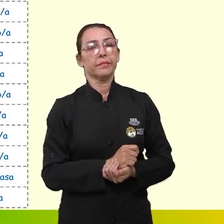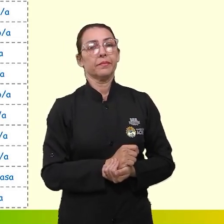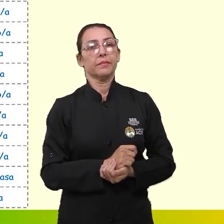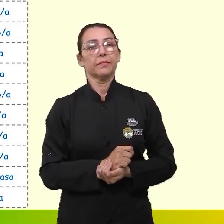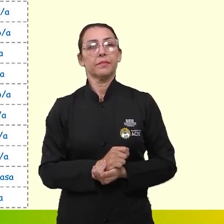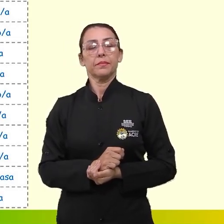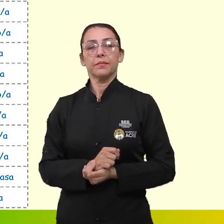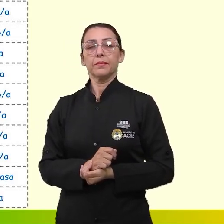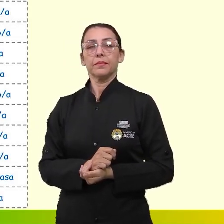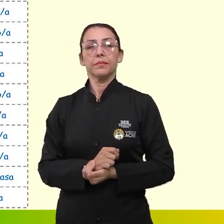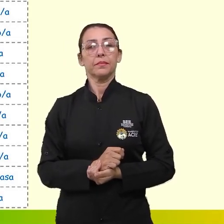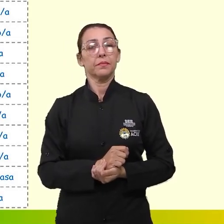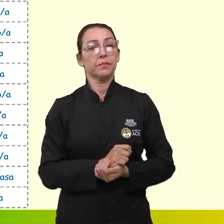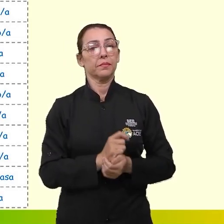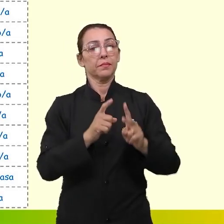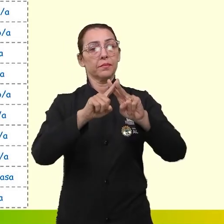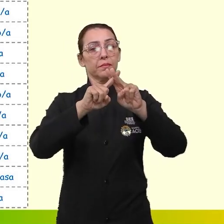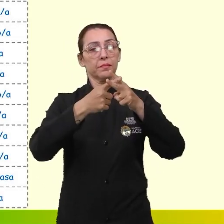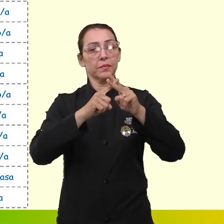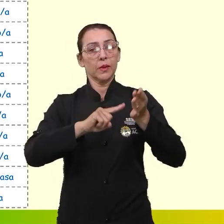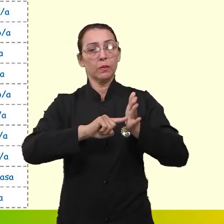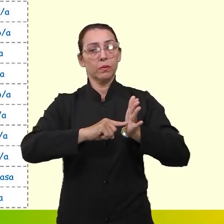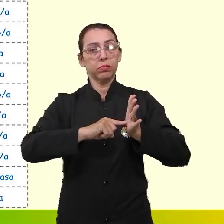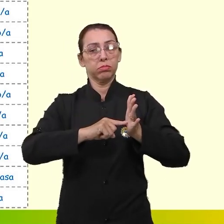Aqui temos o mecânico.